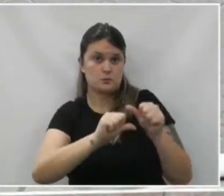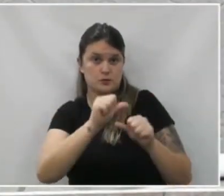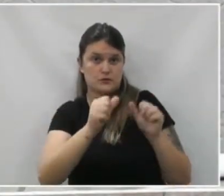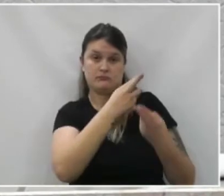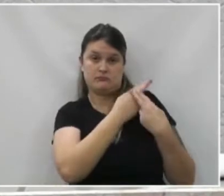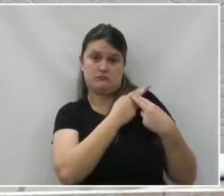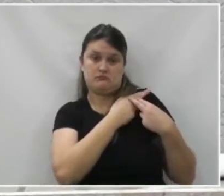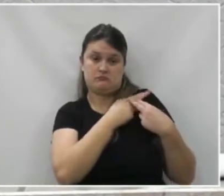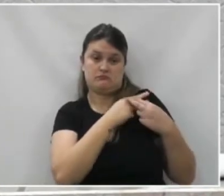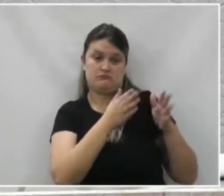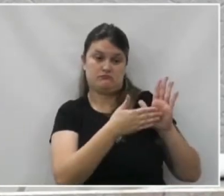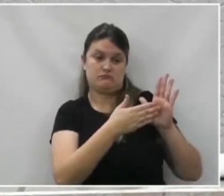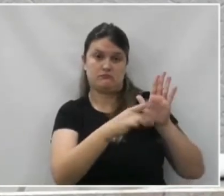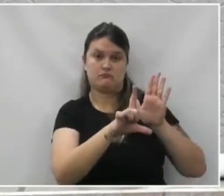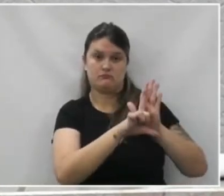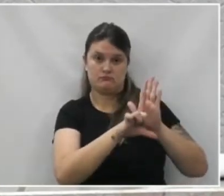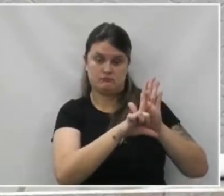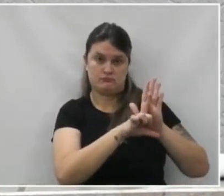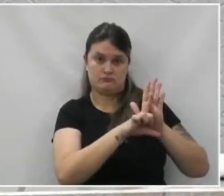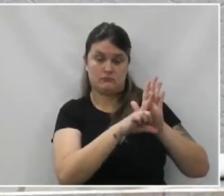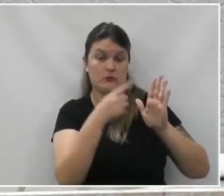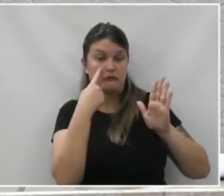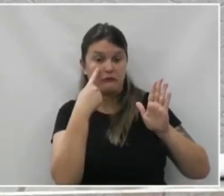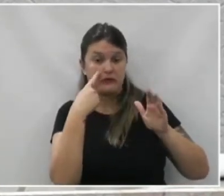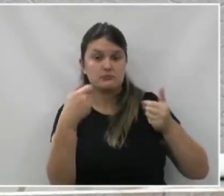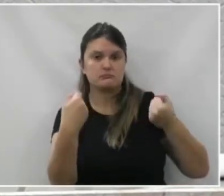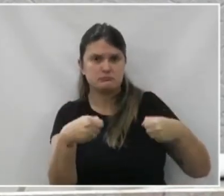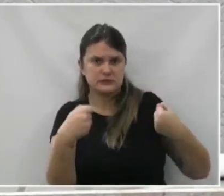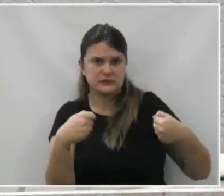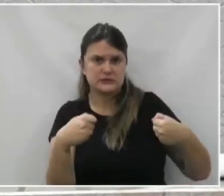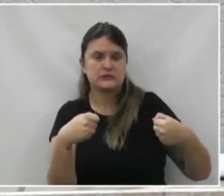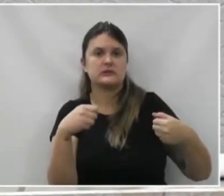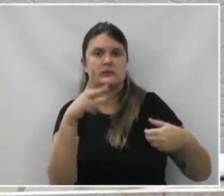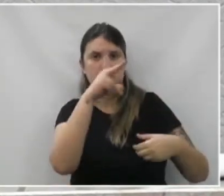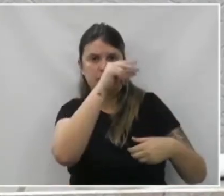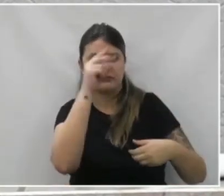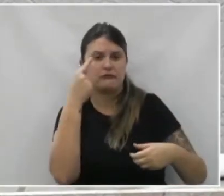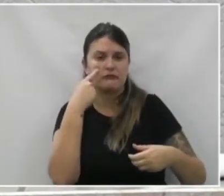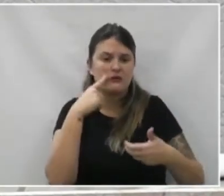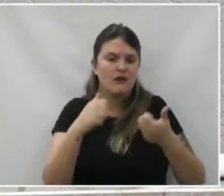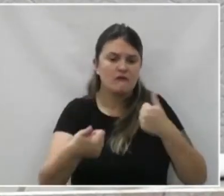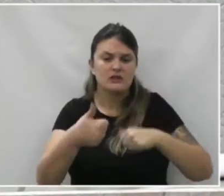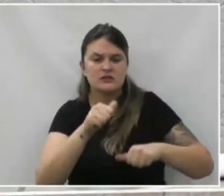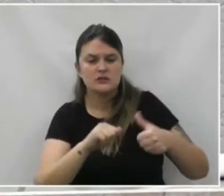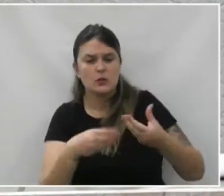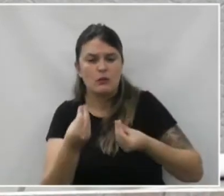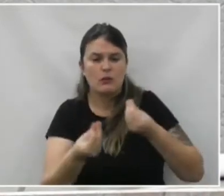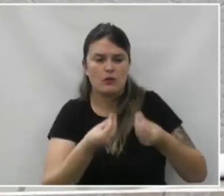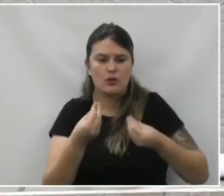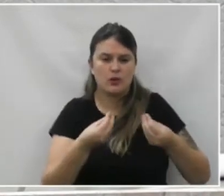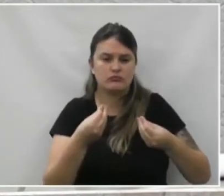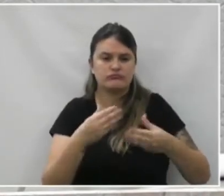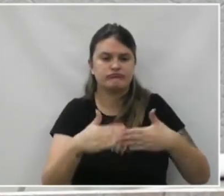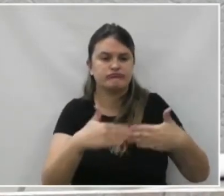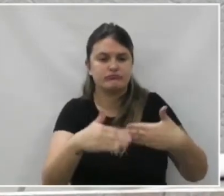encontra-se encerrada. Ofícios do Executivo. Ofício de número